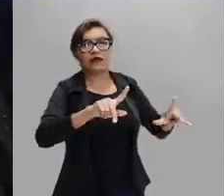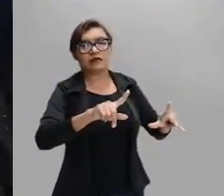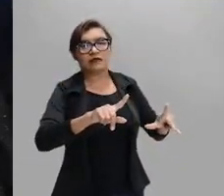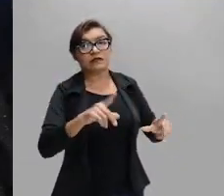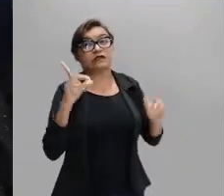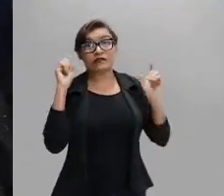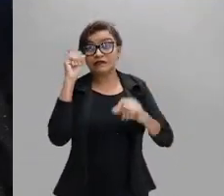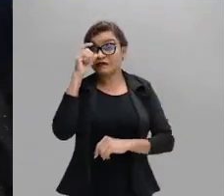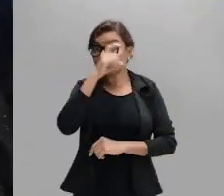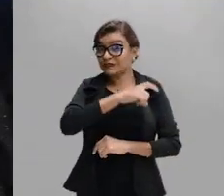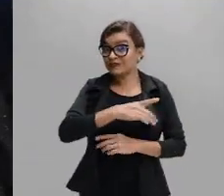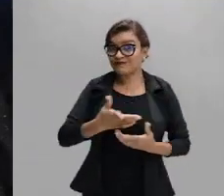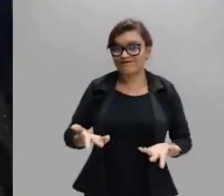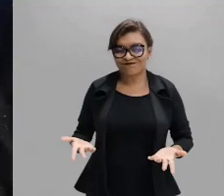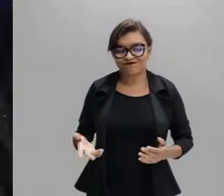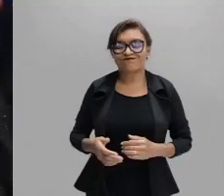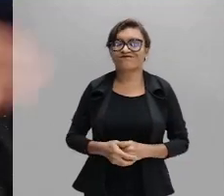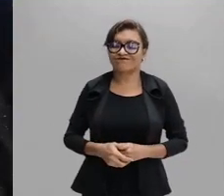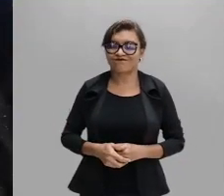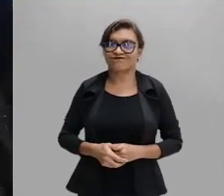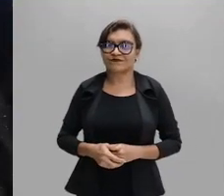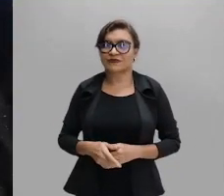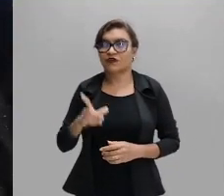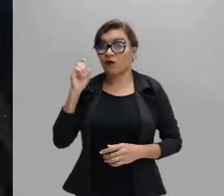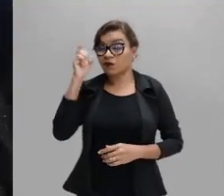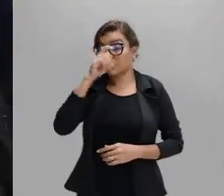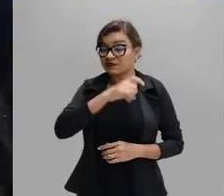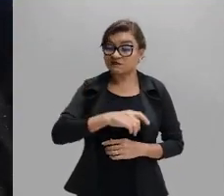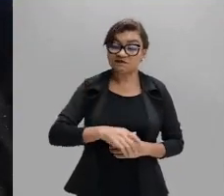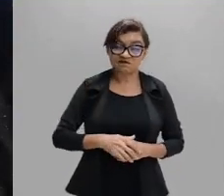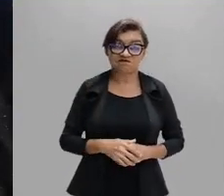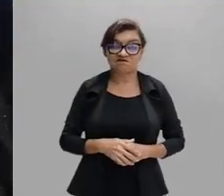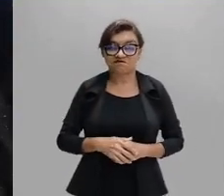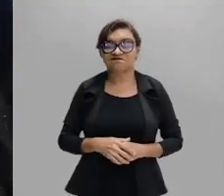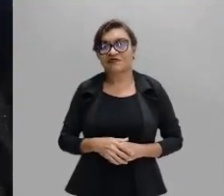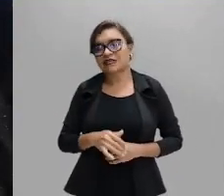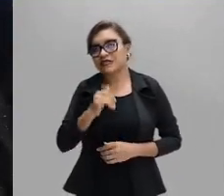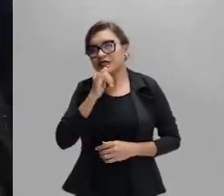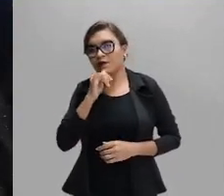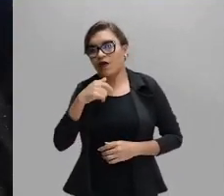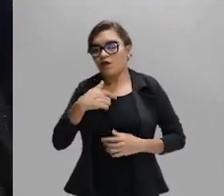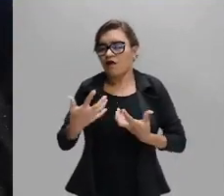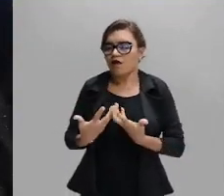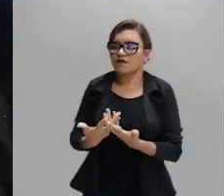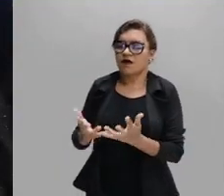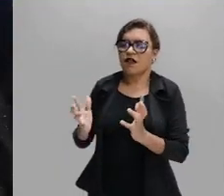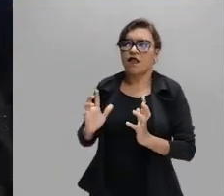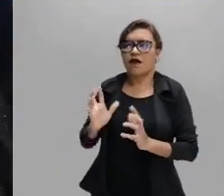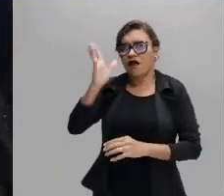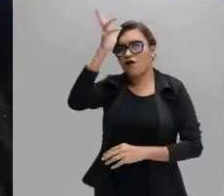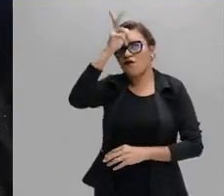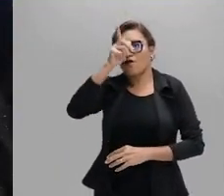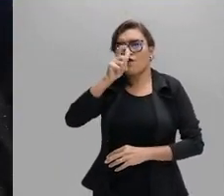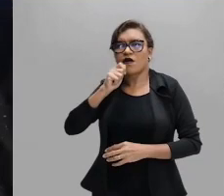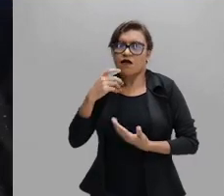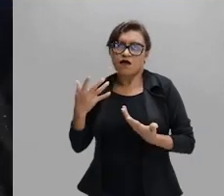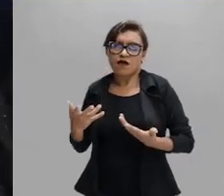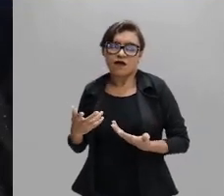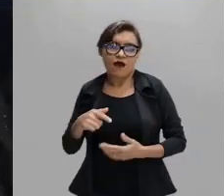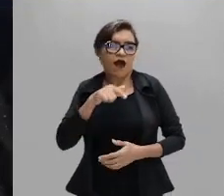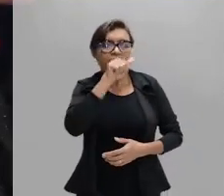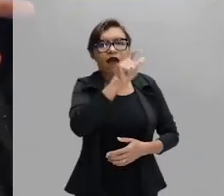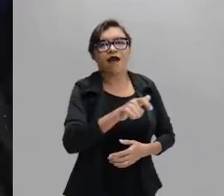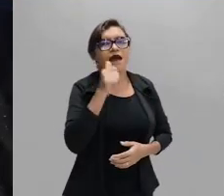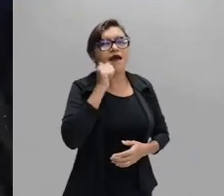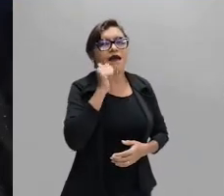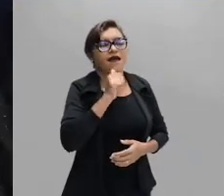mais difícil. Fica bem mais complicado. Eu querer comer uma salada, um frango assado, alguma coisa nesse sentido, e ela querer